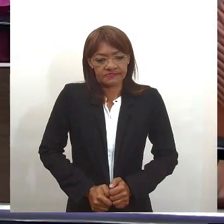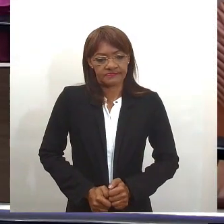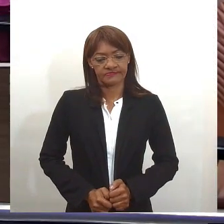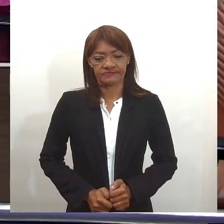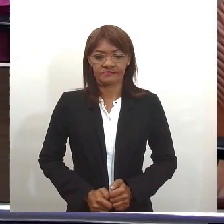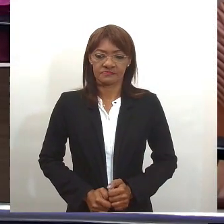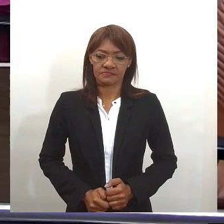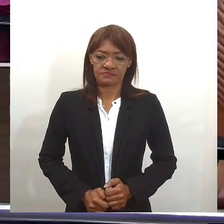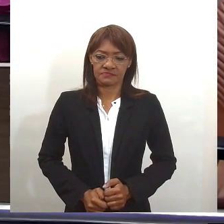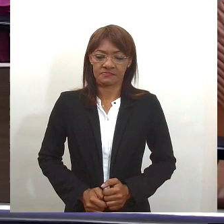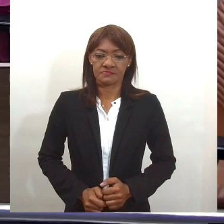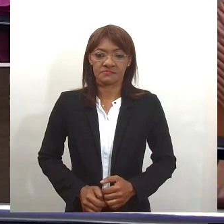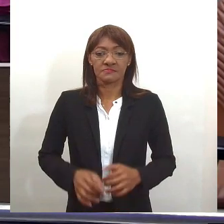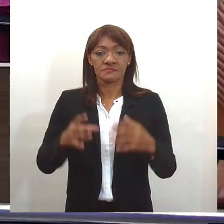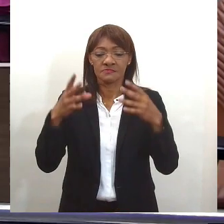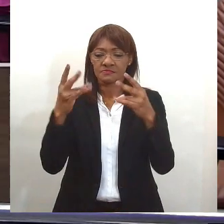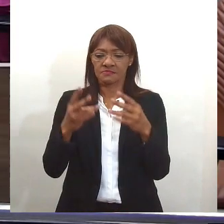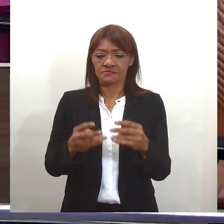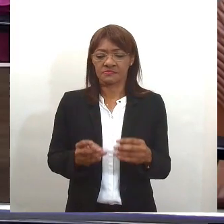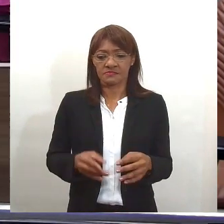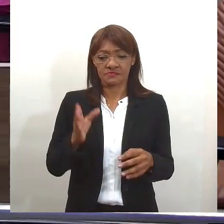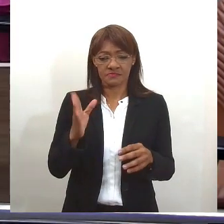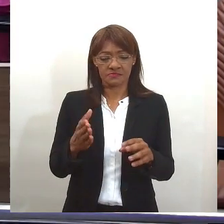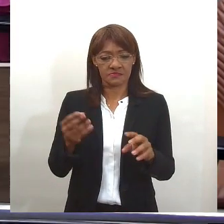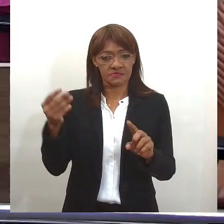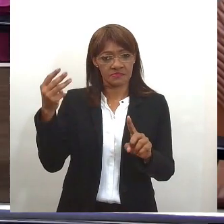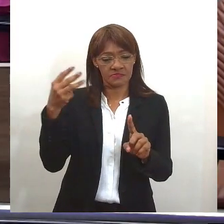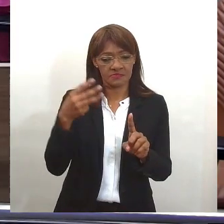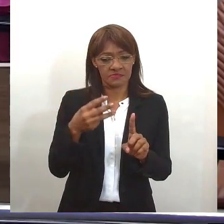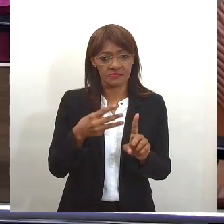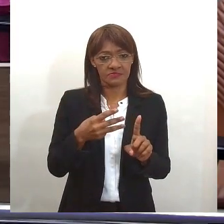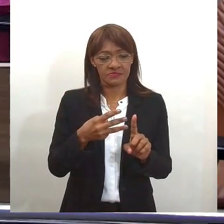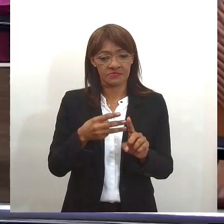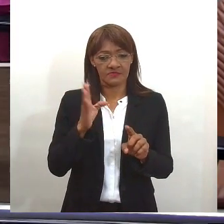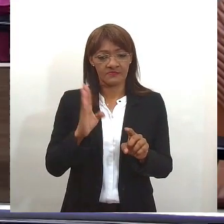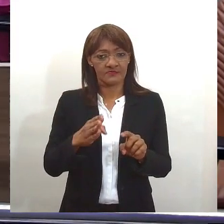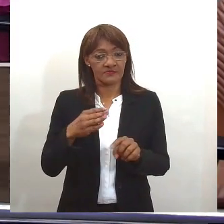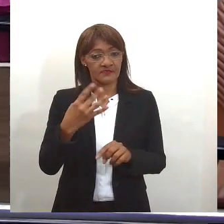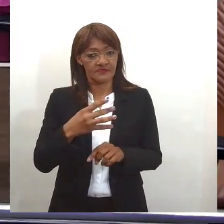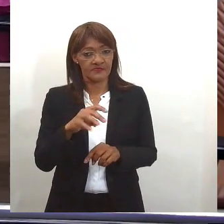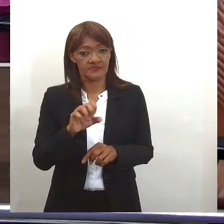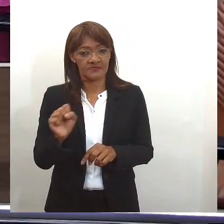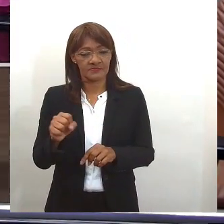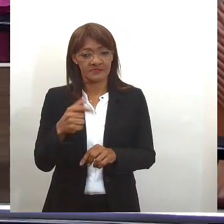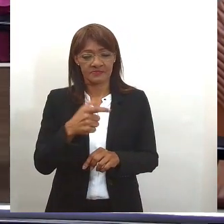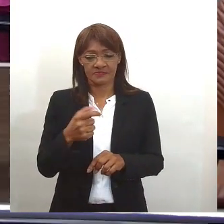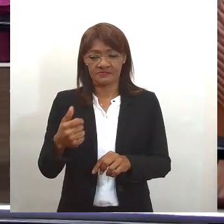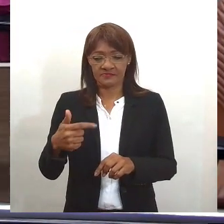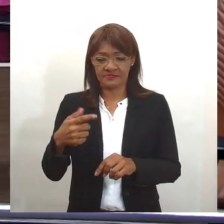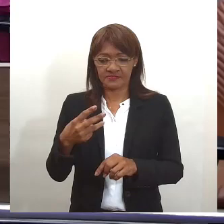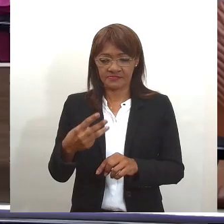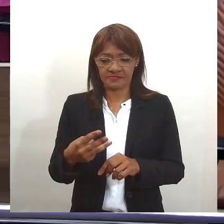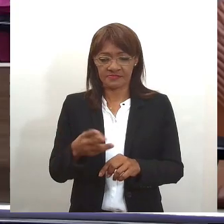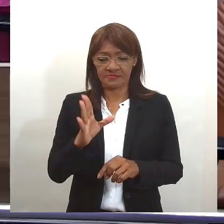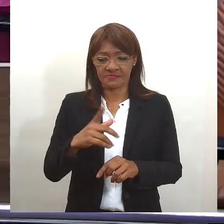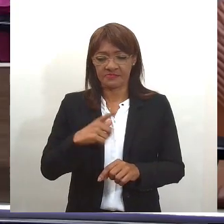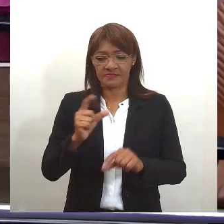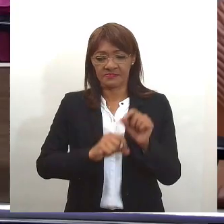ao terceiro quadrimestre do ano 2023, conforme determina a Lei de Responsabilidade